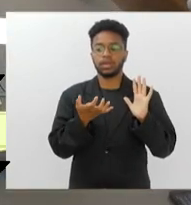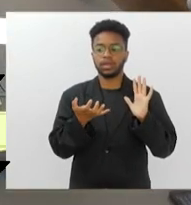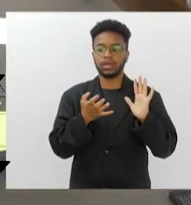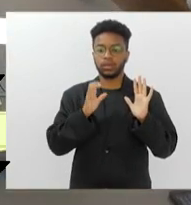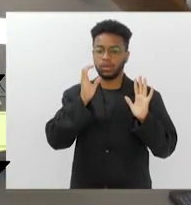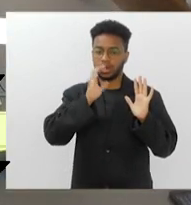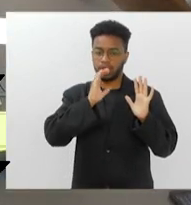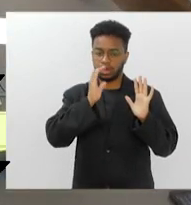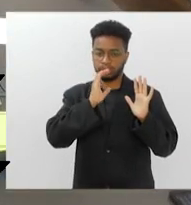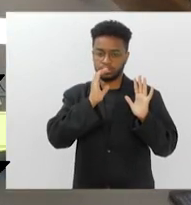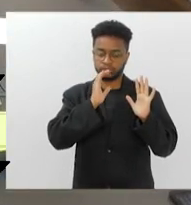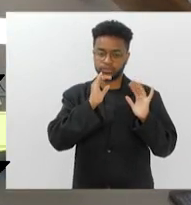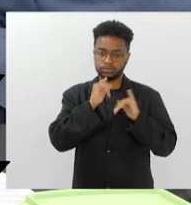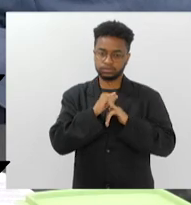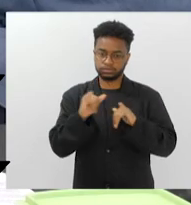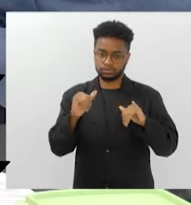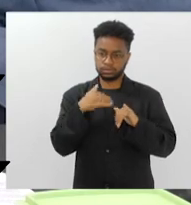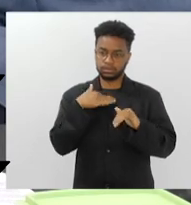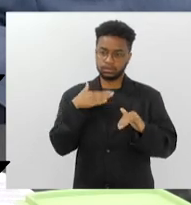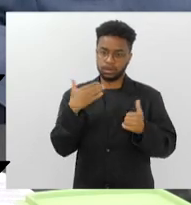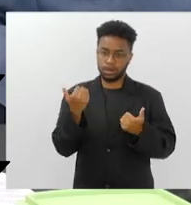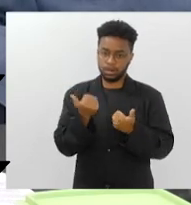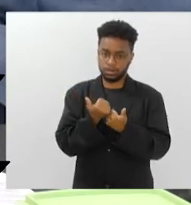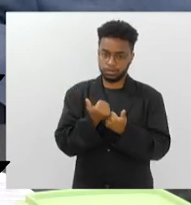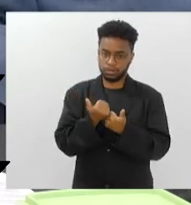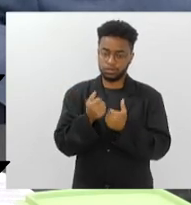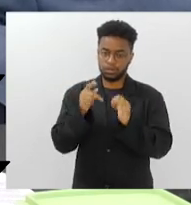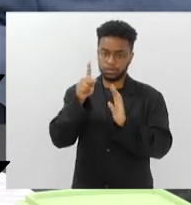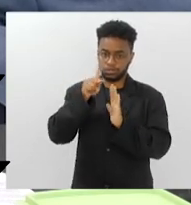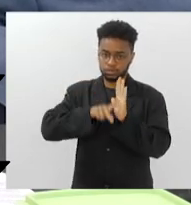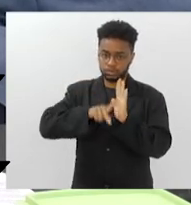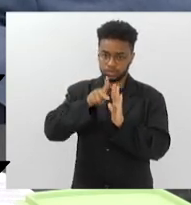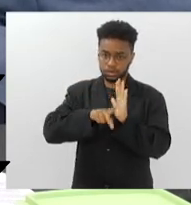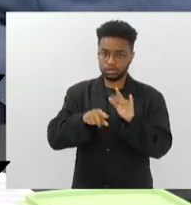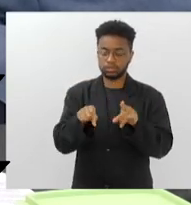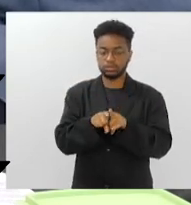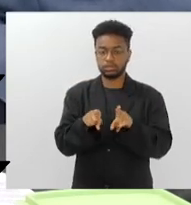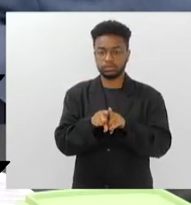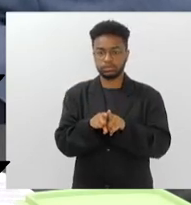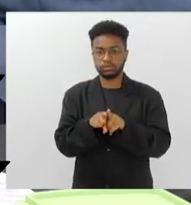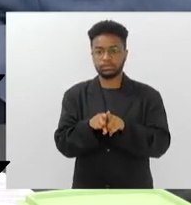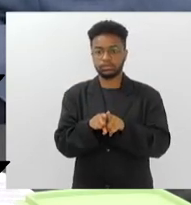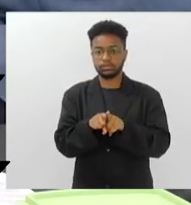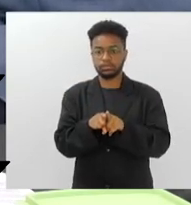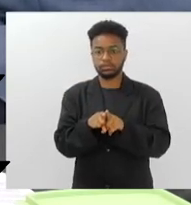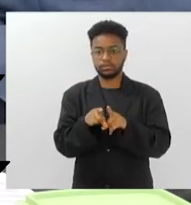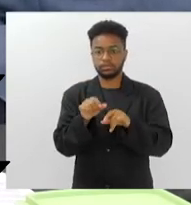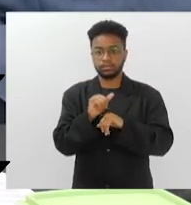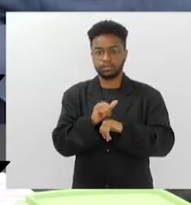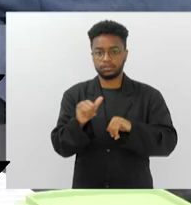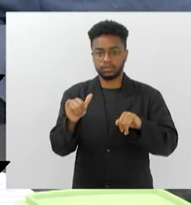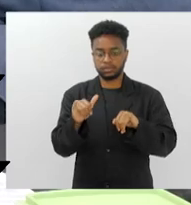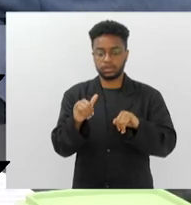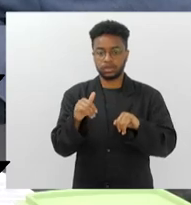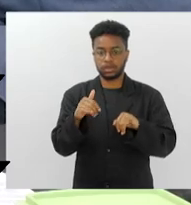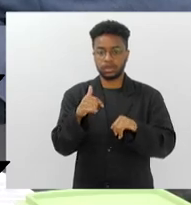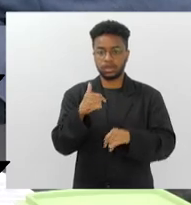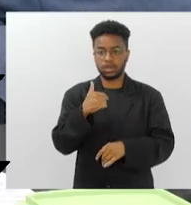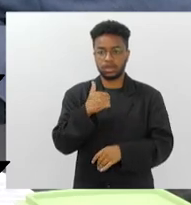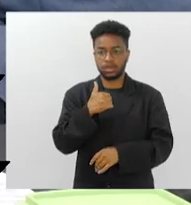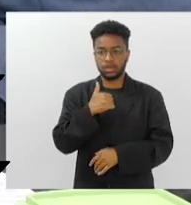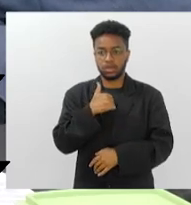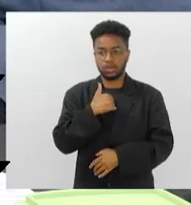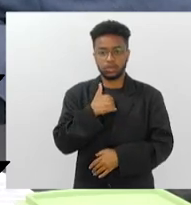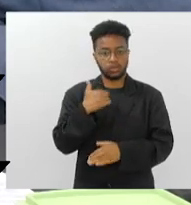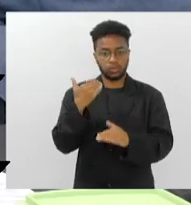eh manifestar meu apanho condicional ao projeto e também a minha inconformidade com a